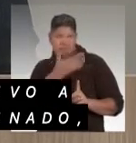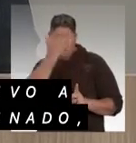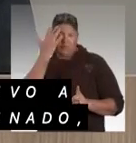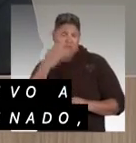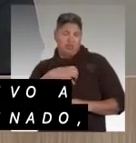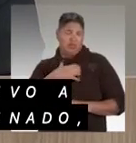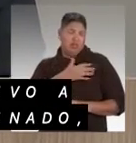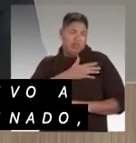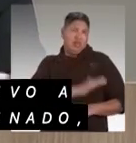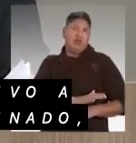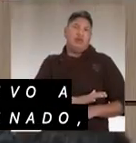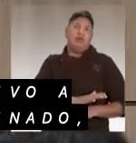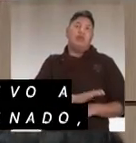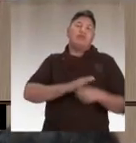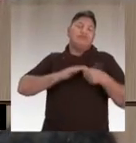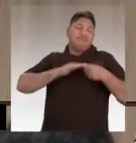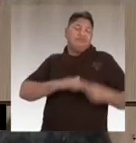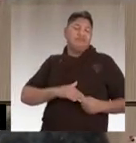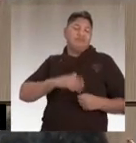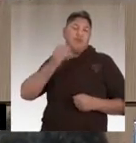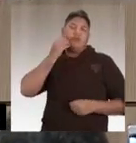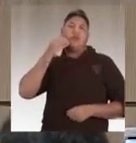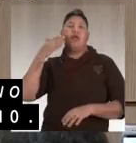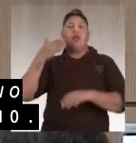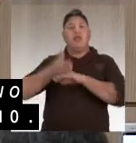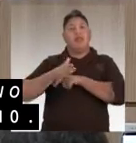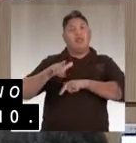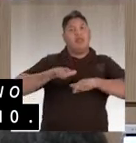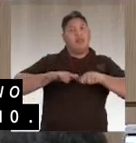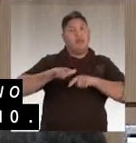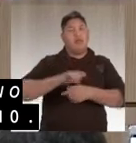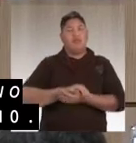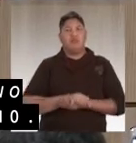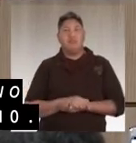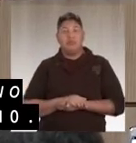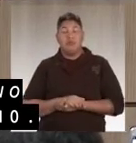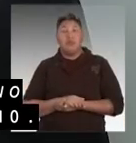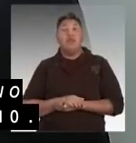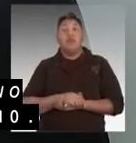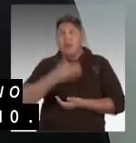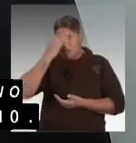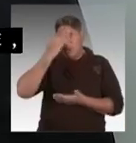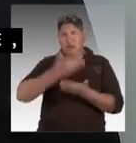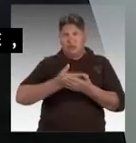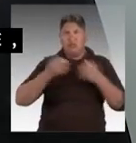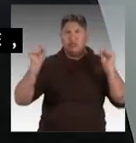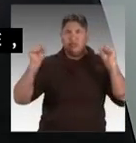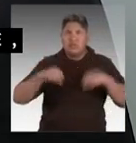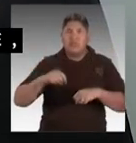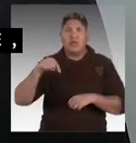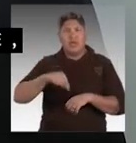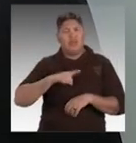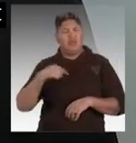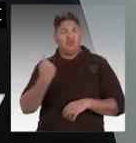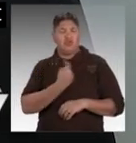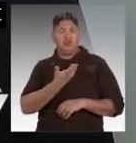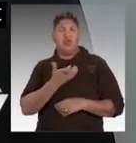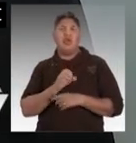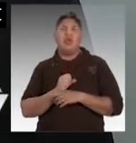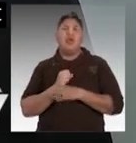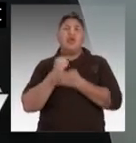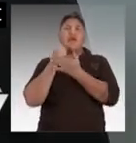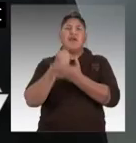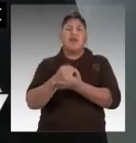a quem se sente discriminado de alguma forma ao tentar entrar no mercado de trabalho. Acredita em si, né? A gente está aqui para